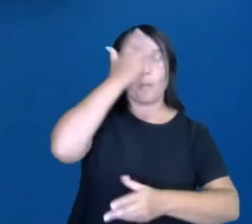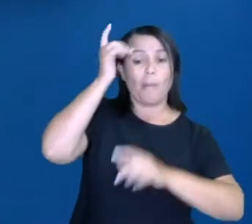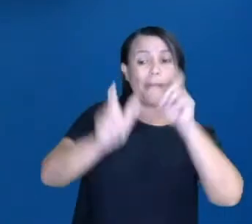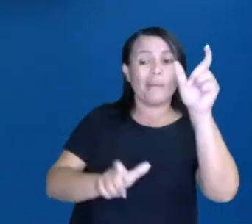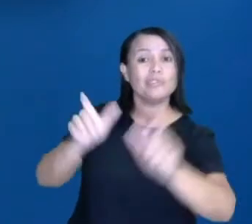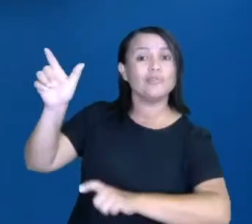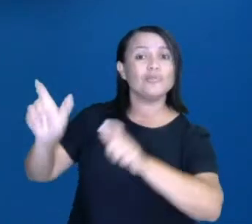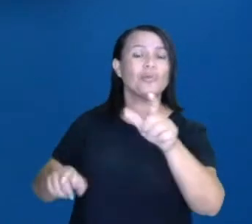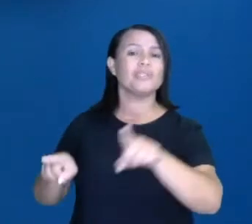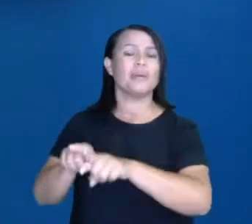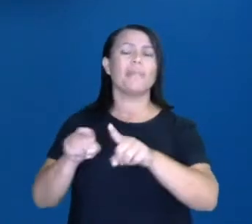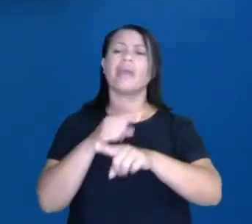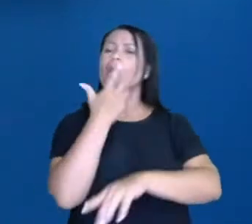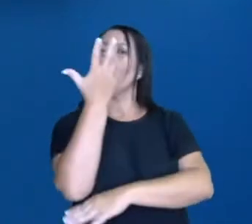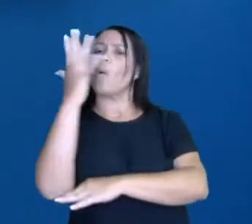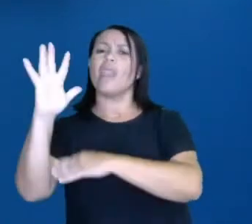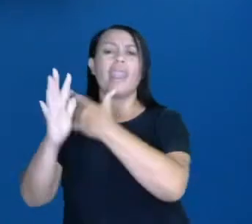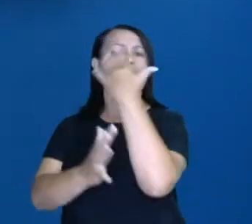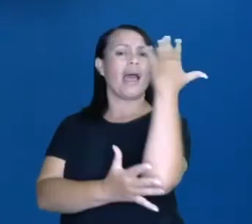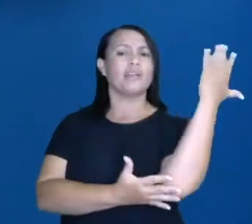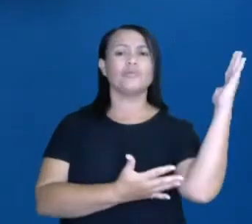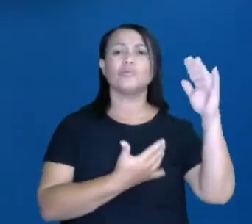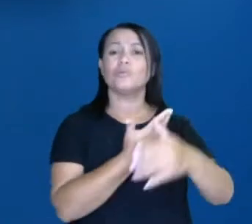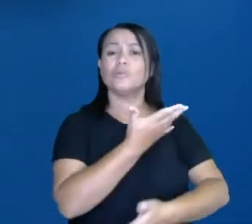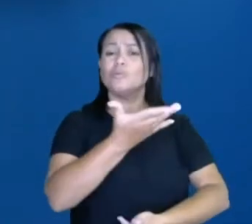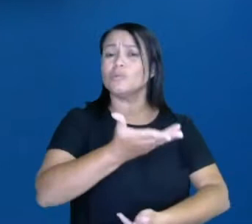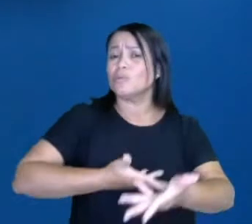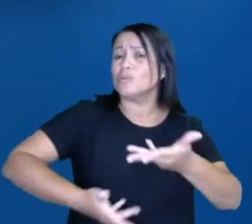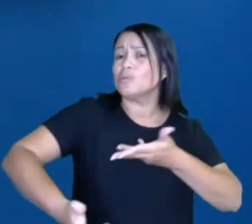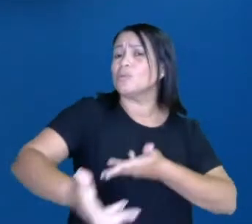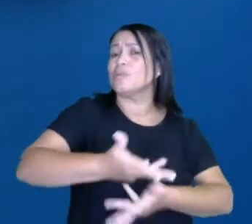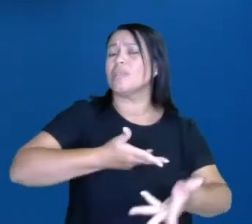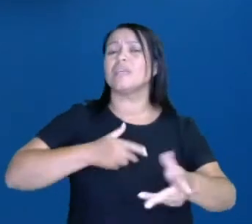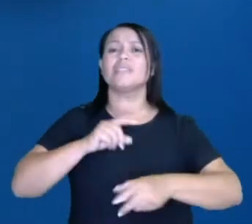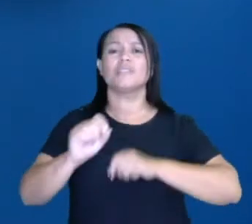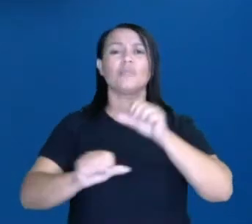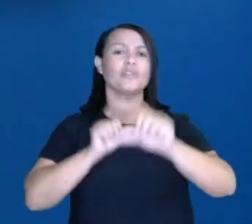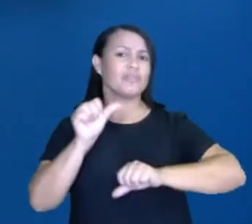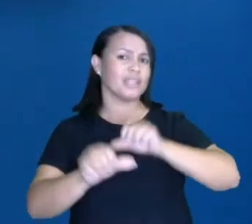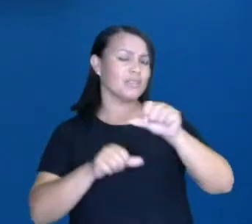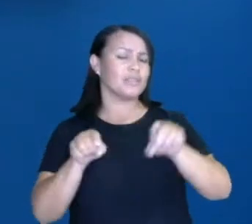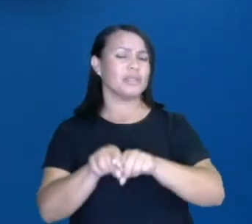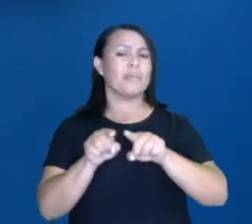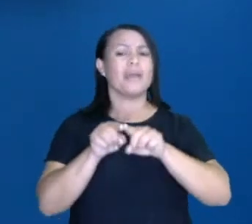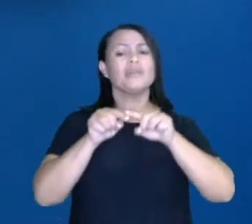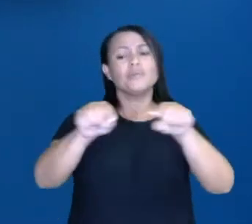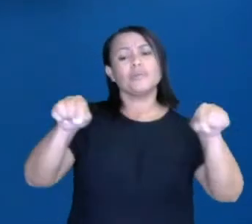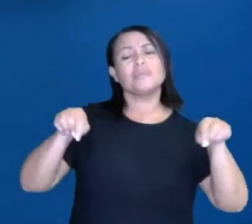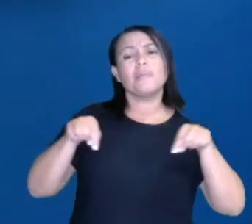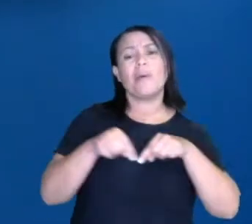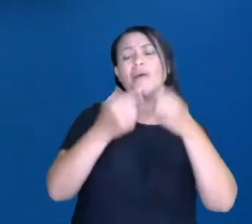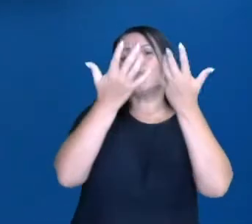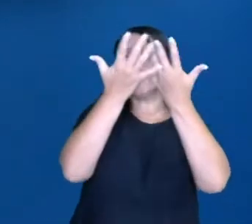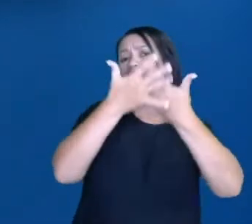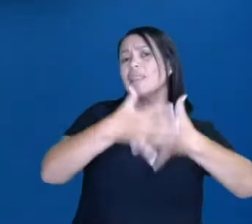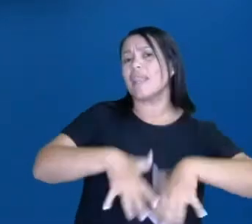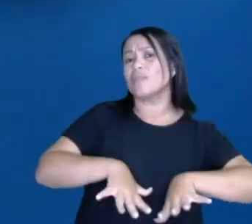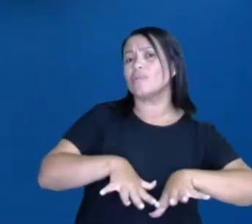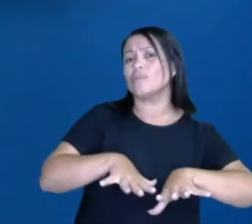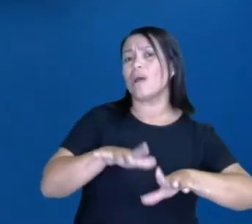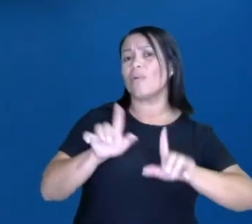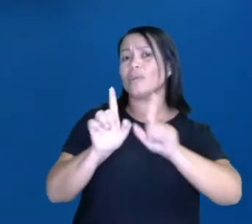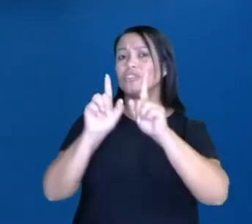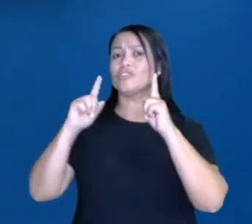entre si e com a natureza, e as modificações ou transformações do espaço natural em espaço